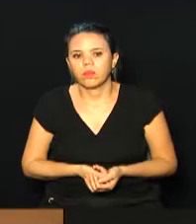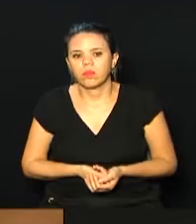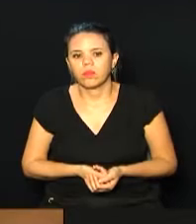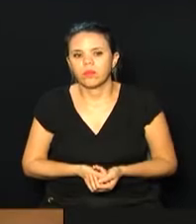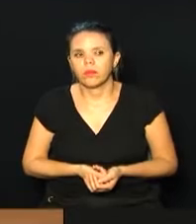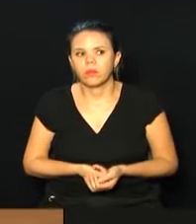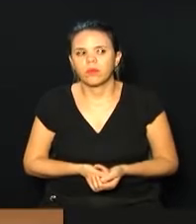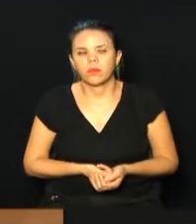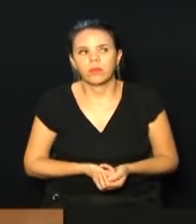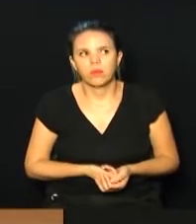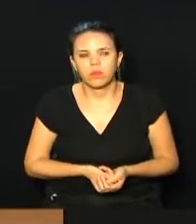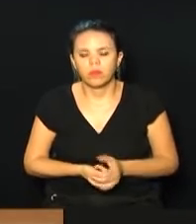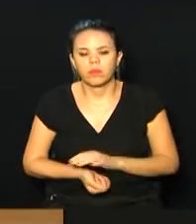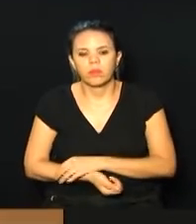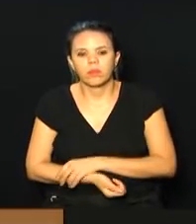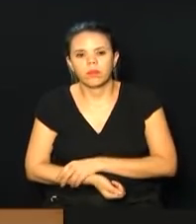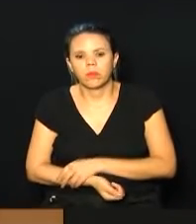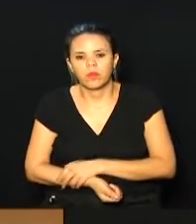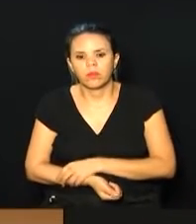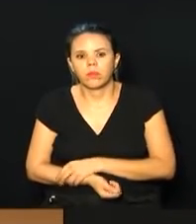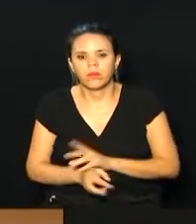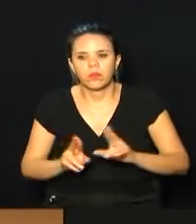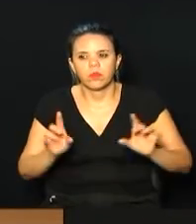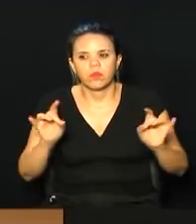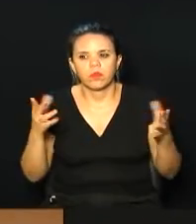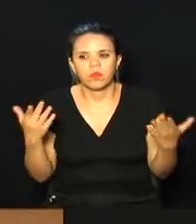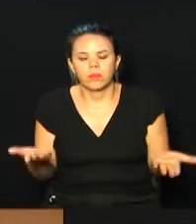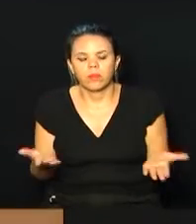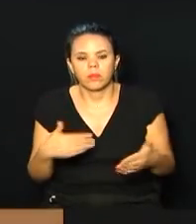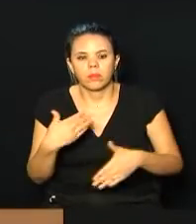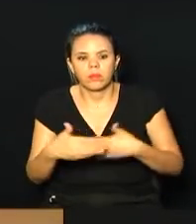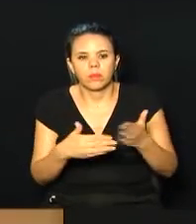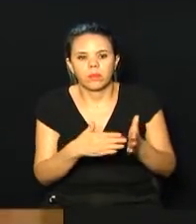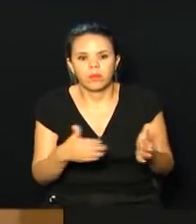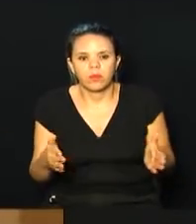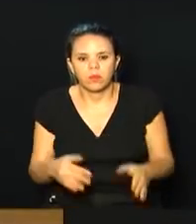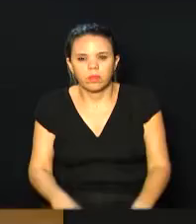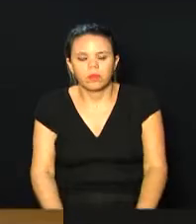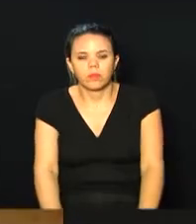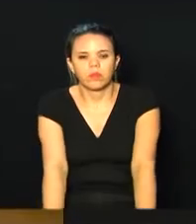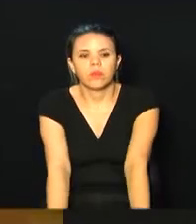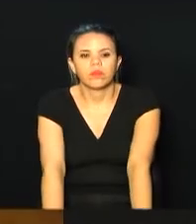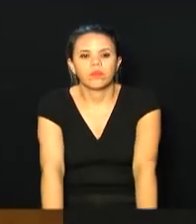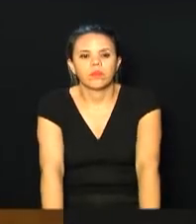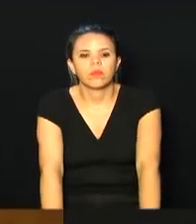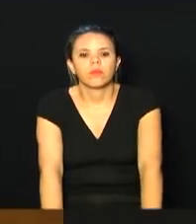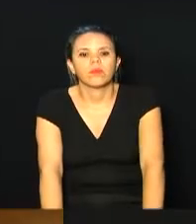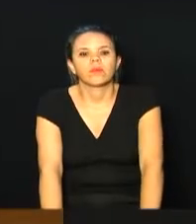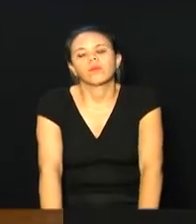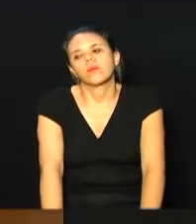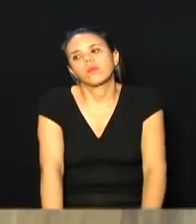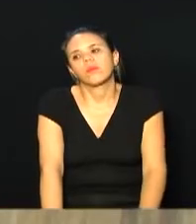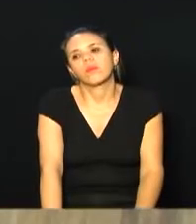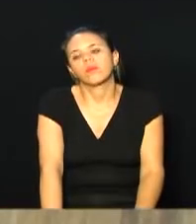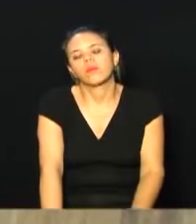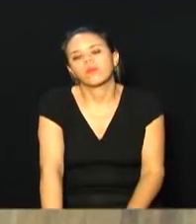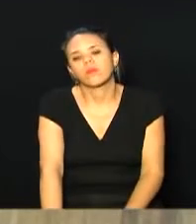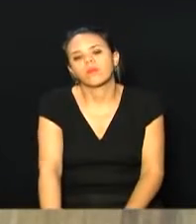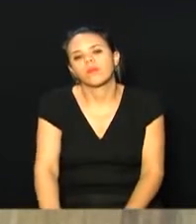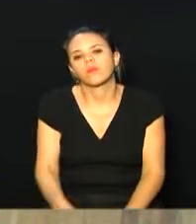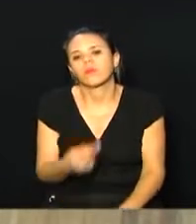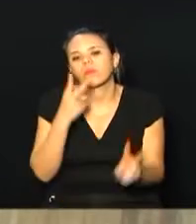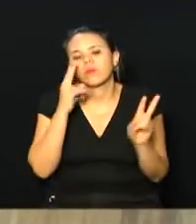Então, isso faz muita diferença nesse processo, Mirna. Eu até ia falar dessa questão